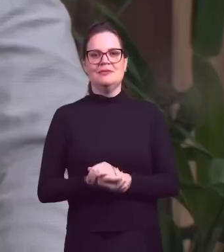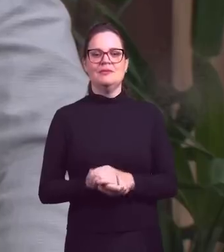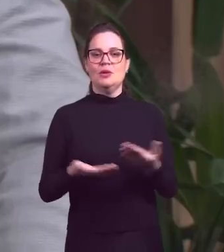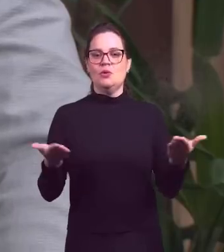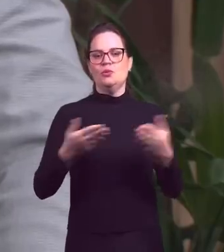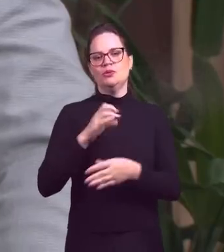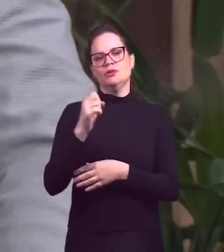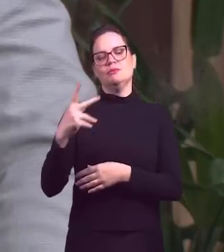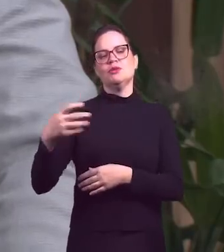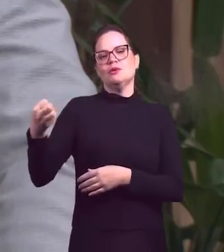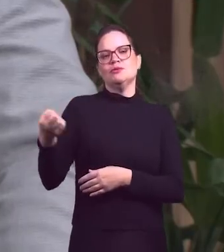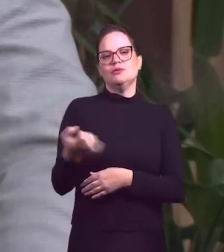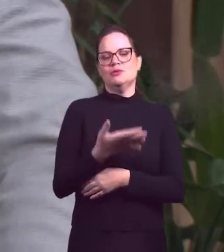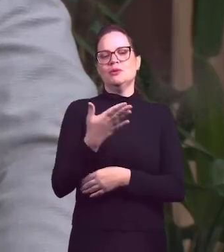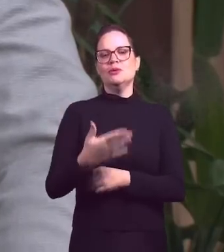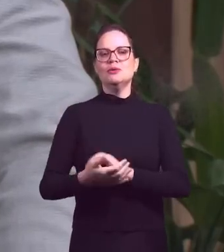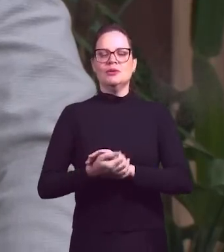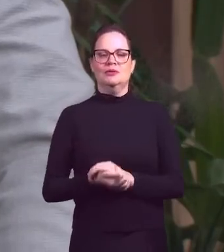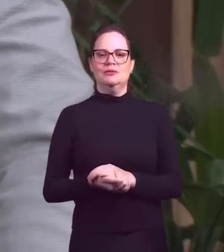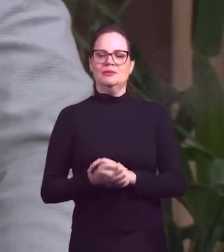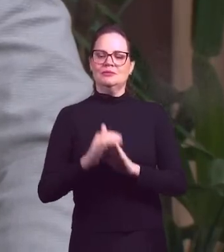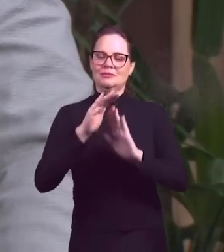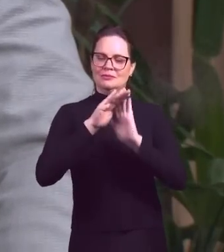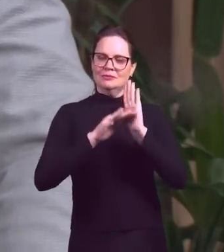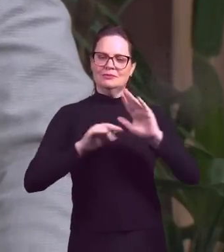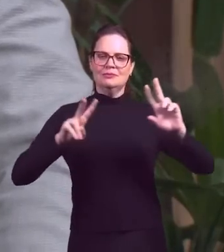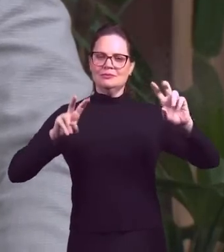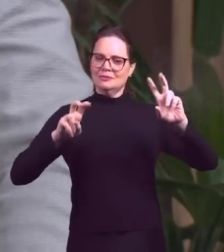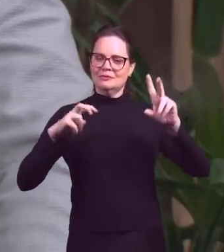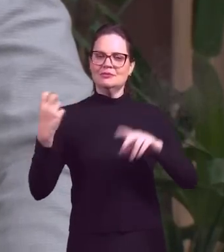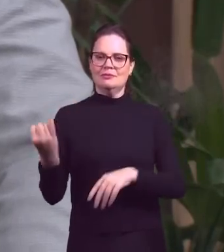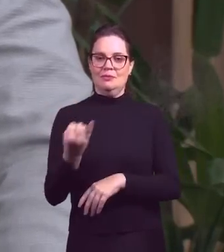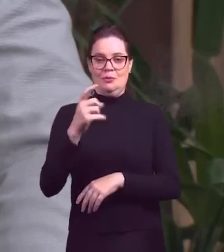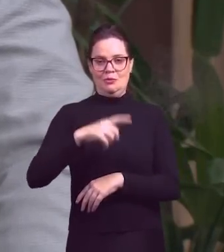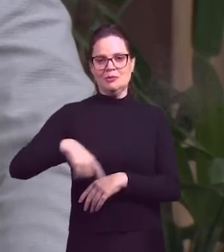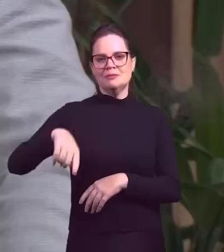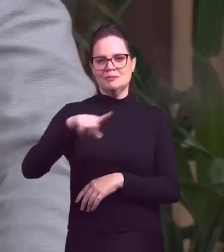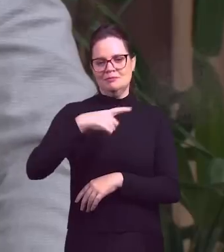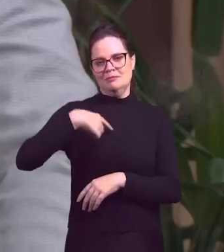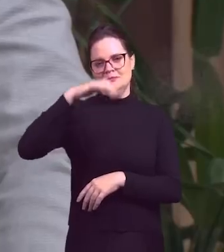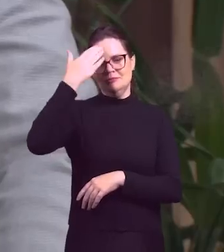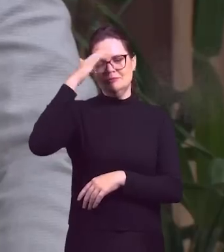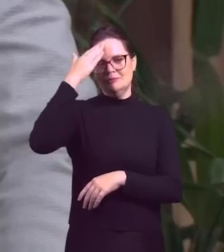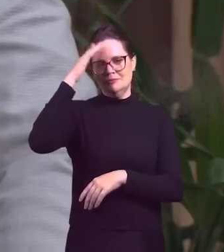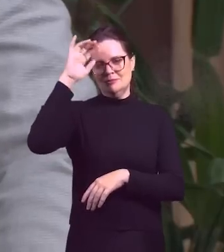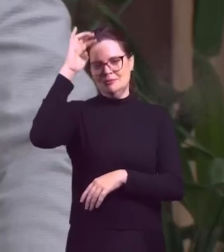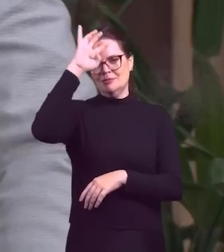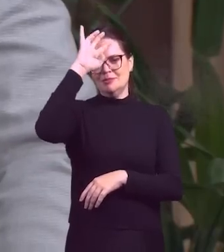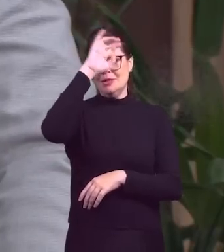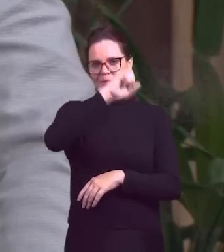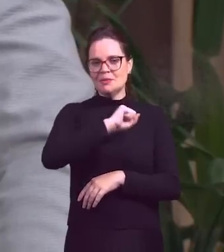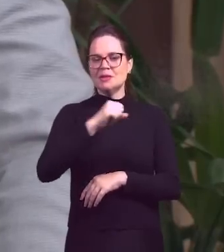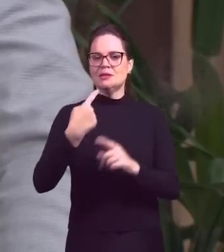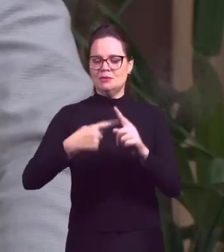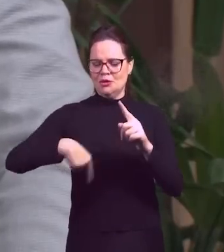bem-vindos a mais um episódio desse tema tão importante, do